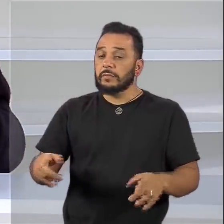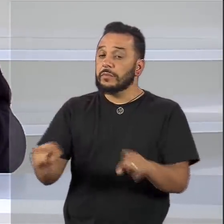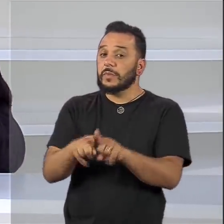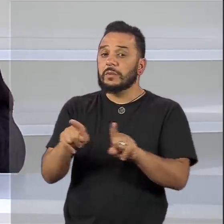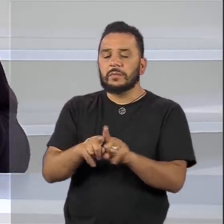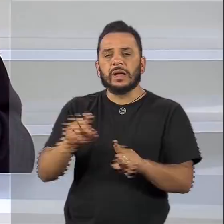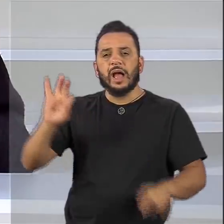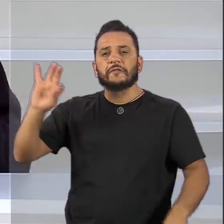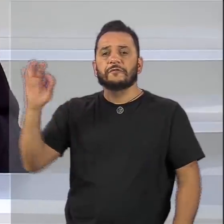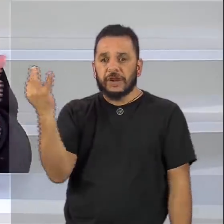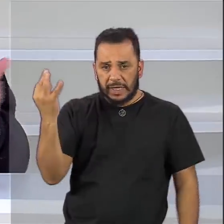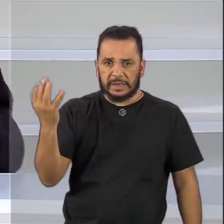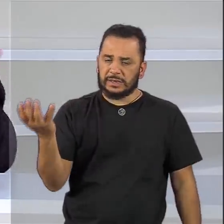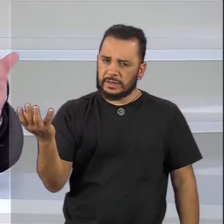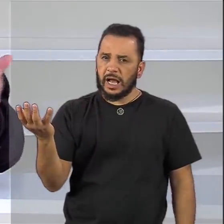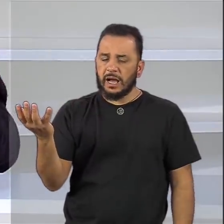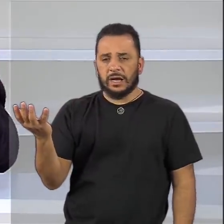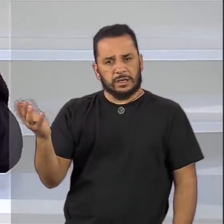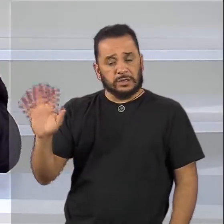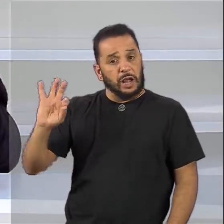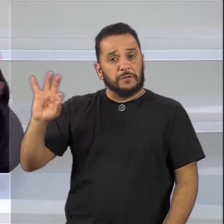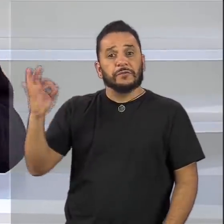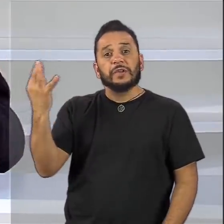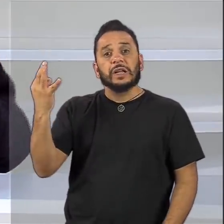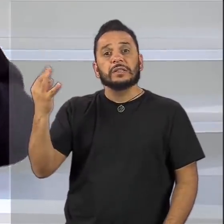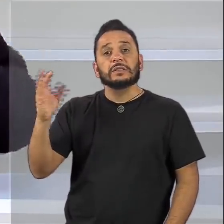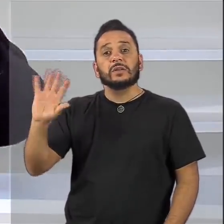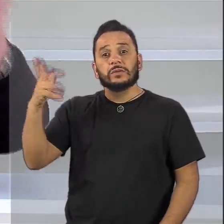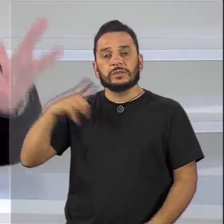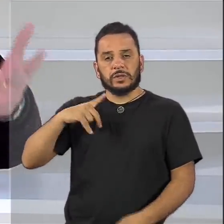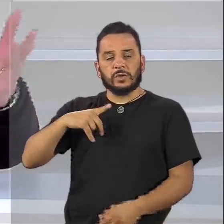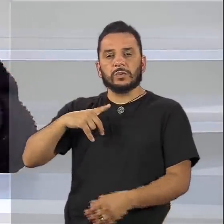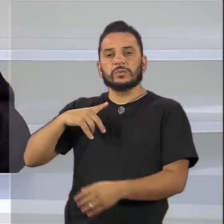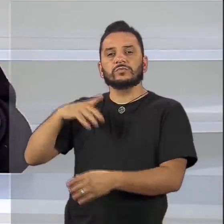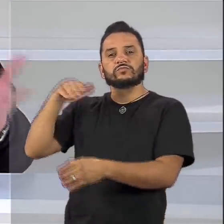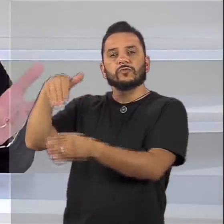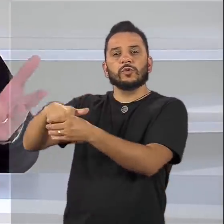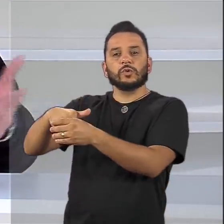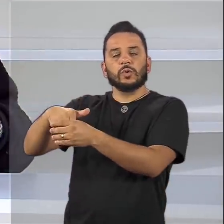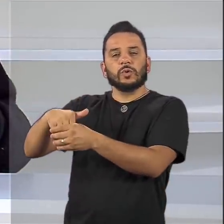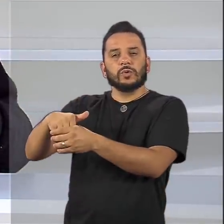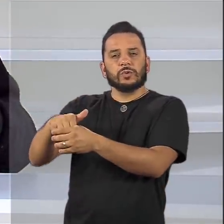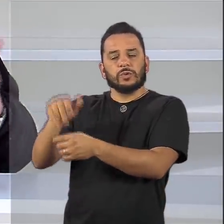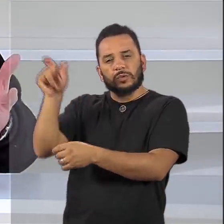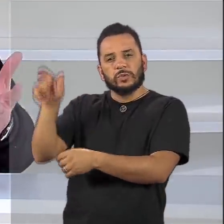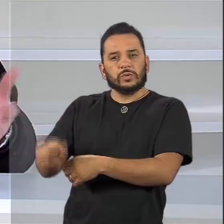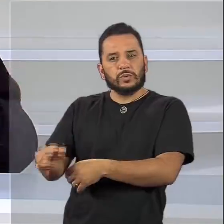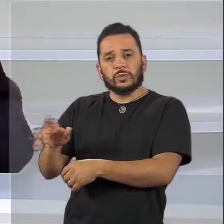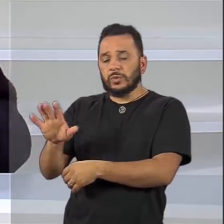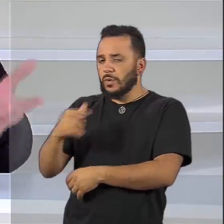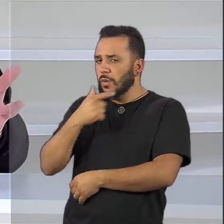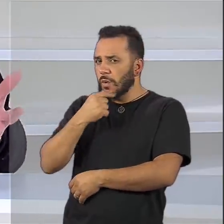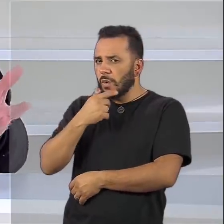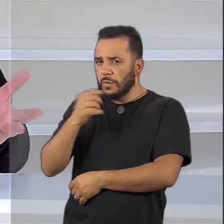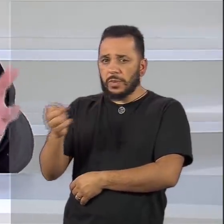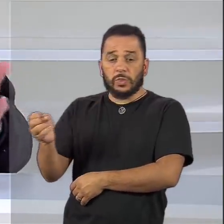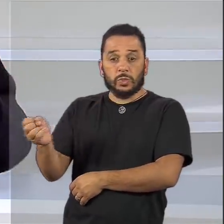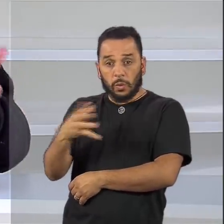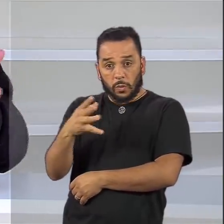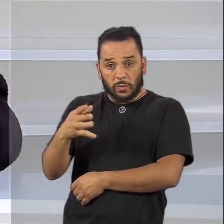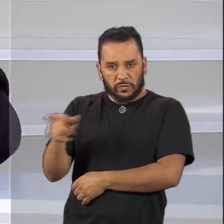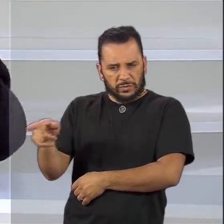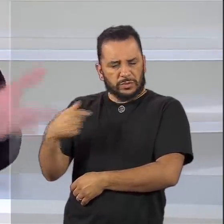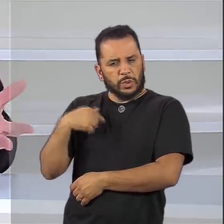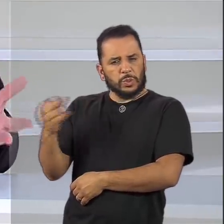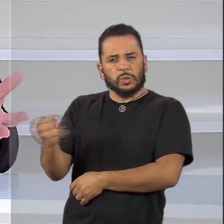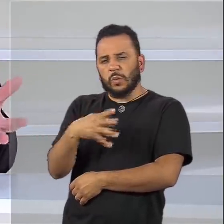situação complicada lá, elegendo um cara que é o novo, esse tal de novo, não sei se... Não estou falando novo como bom ou ruim. Sim.